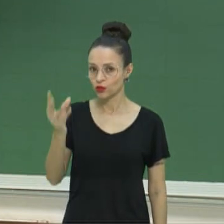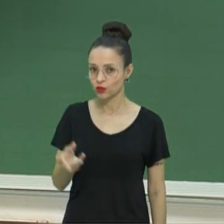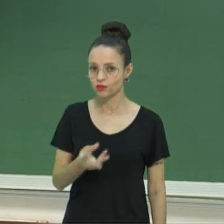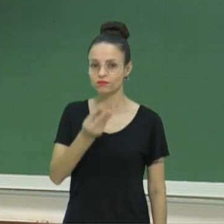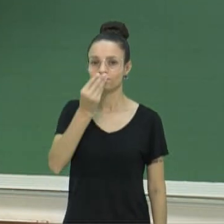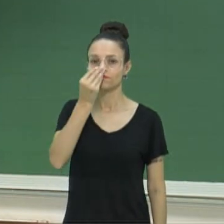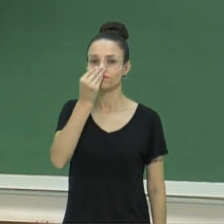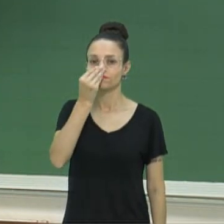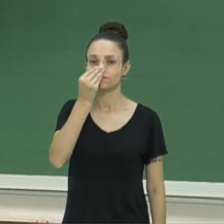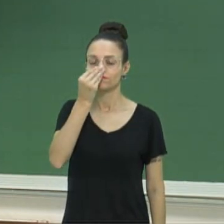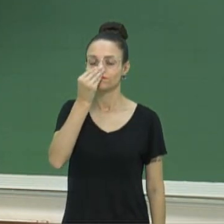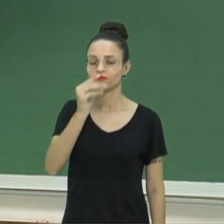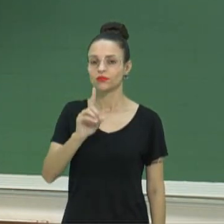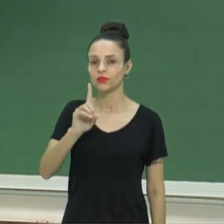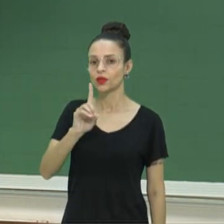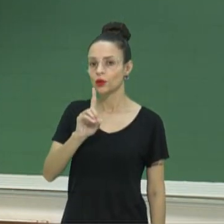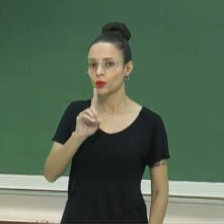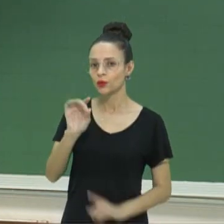vela.